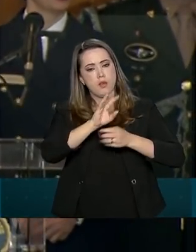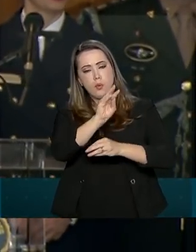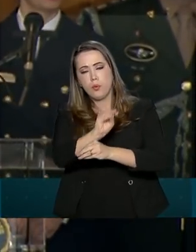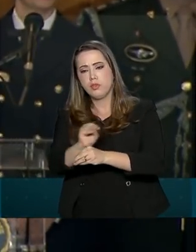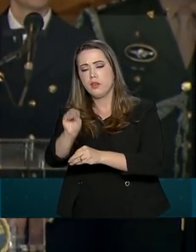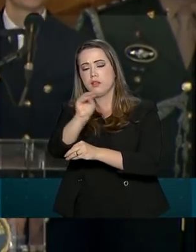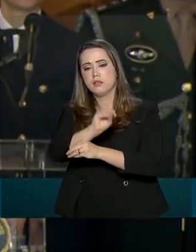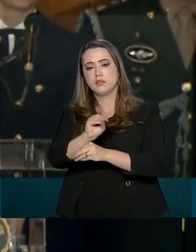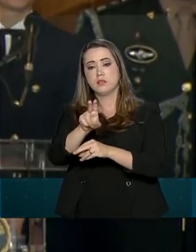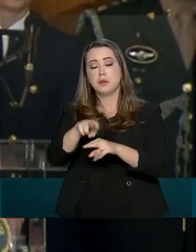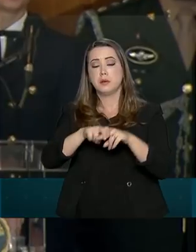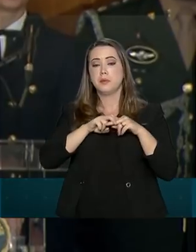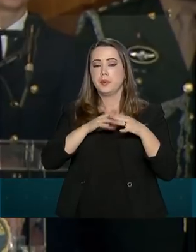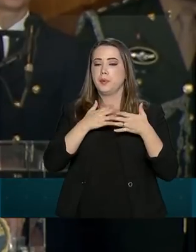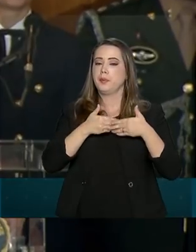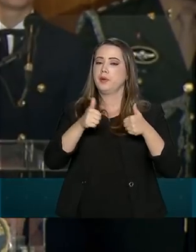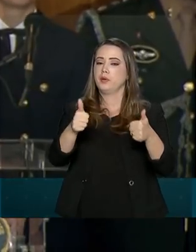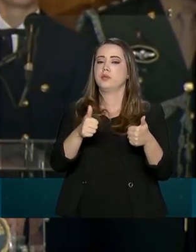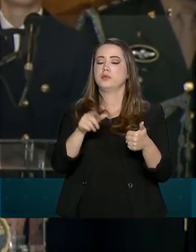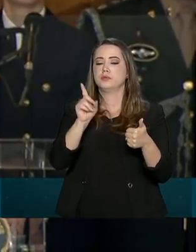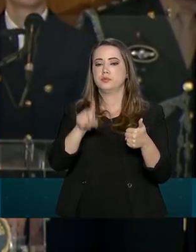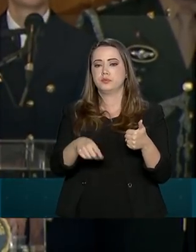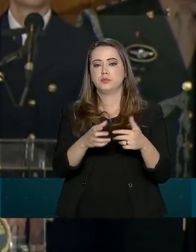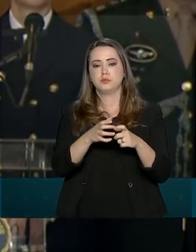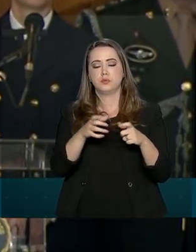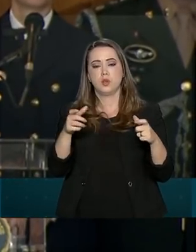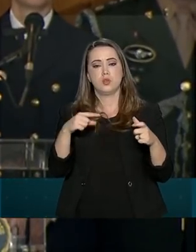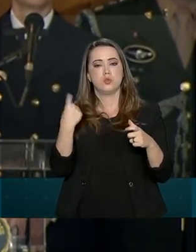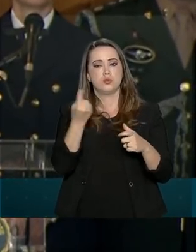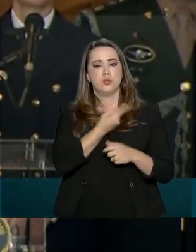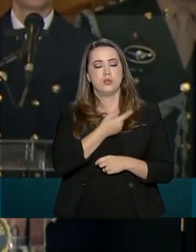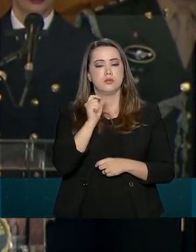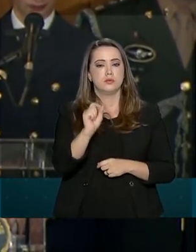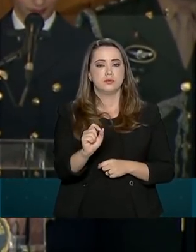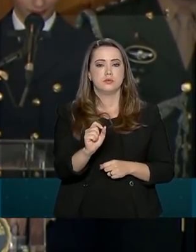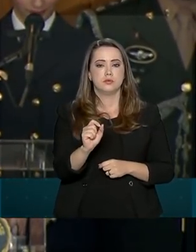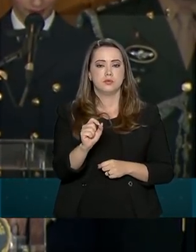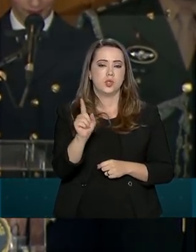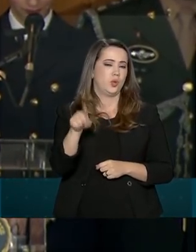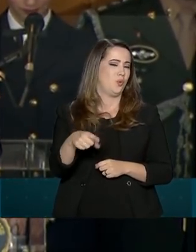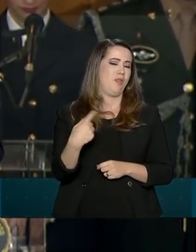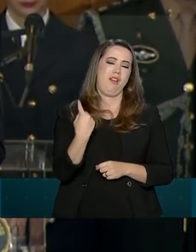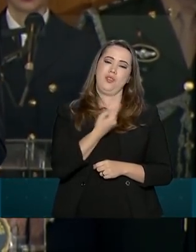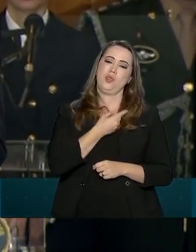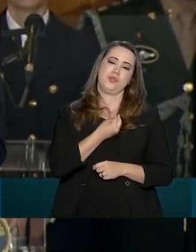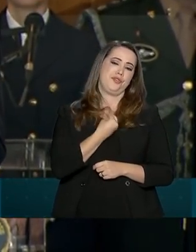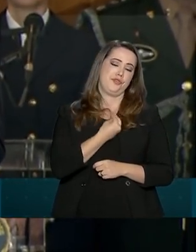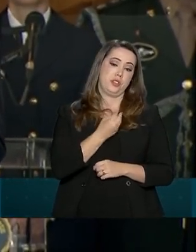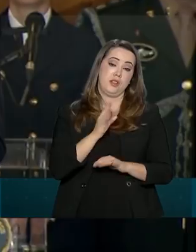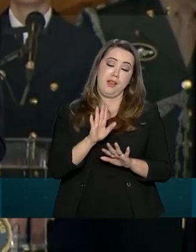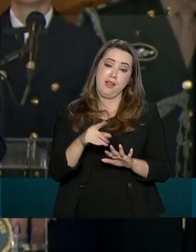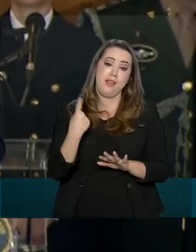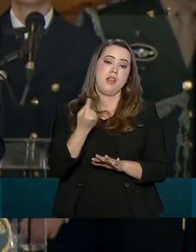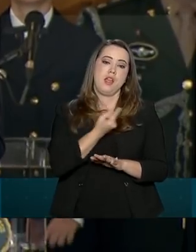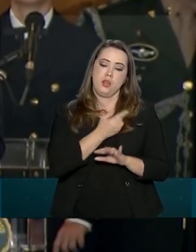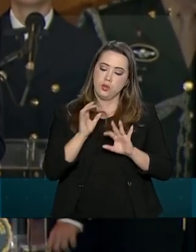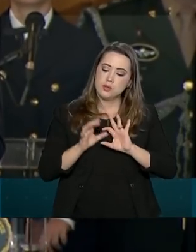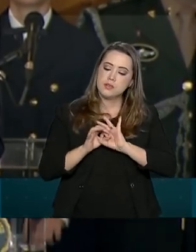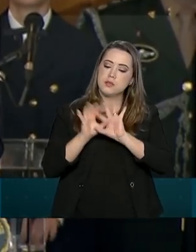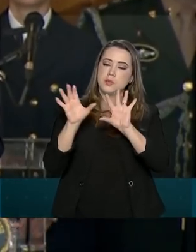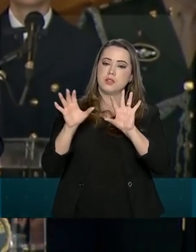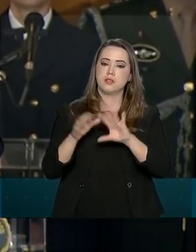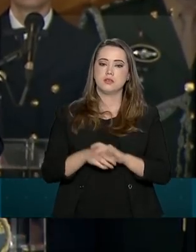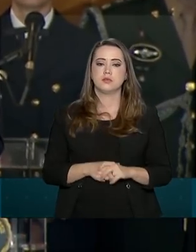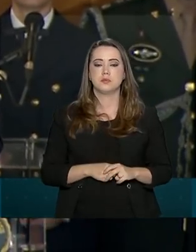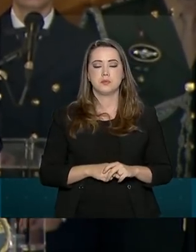um bem maior de todos nós, que não é a nossa vida, é a nossa liberdade.